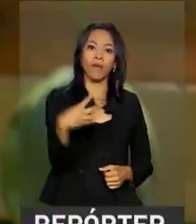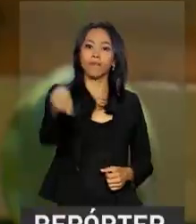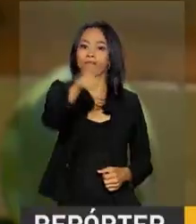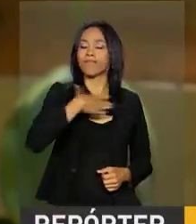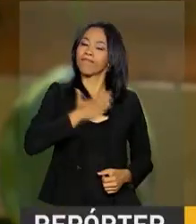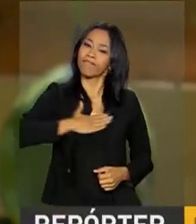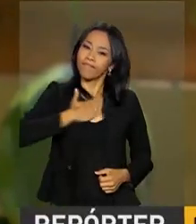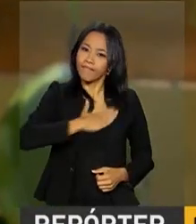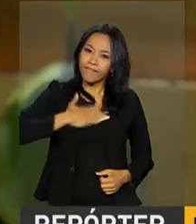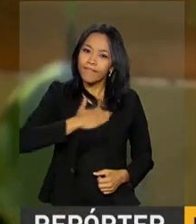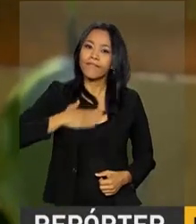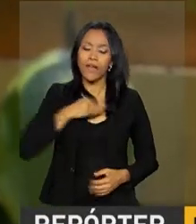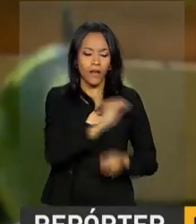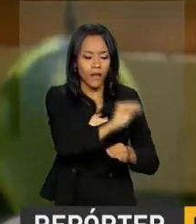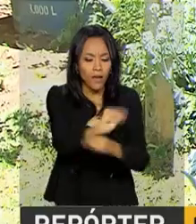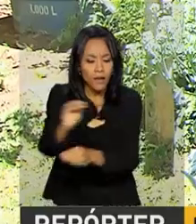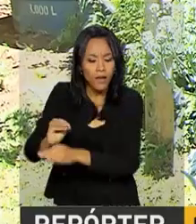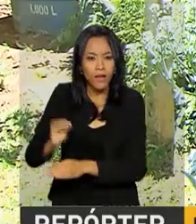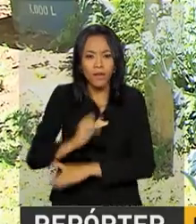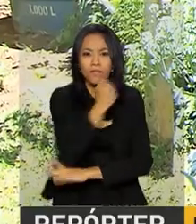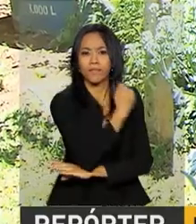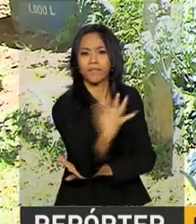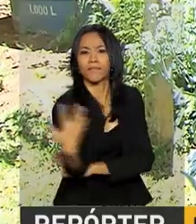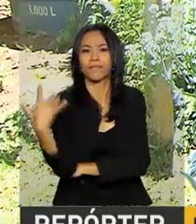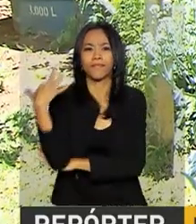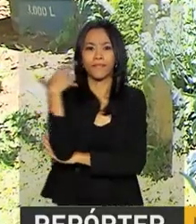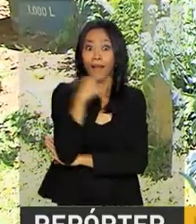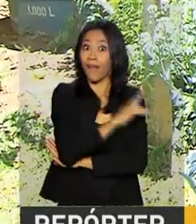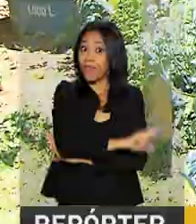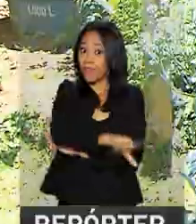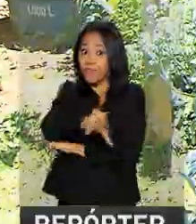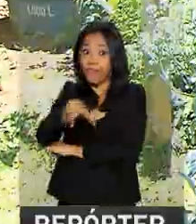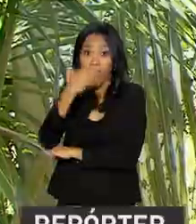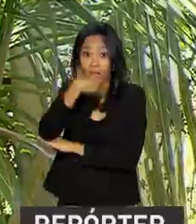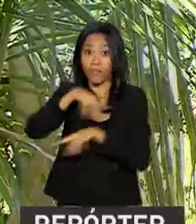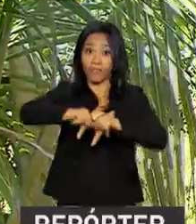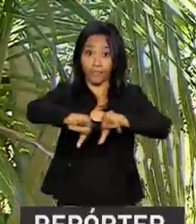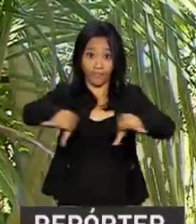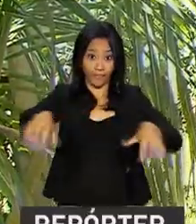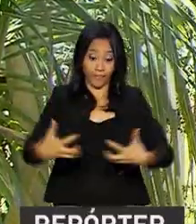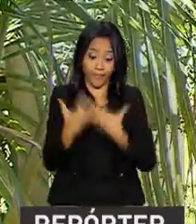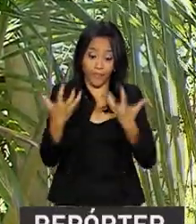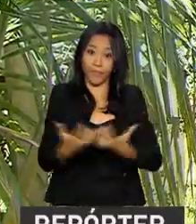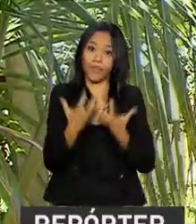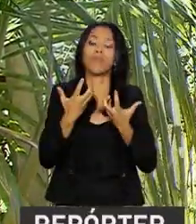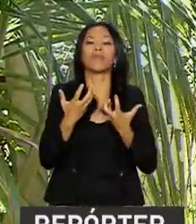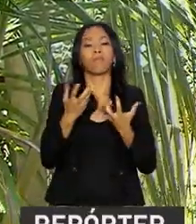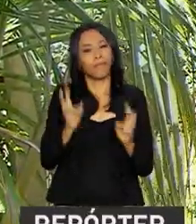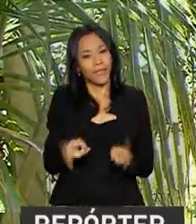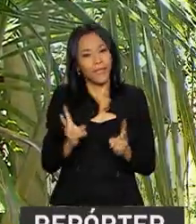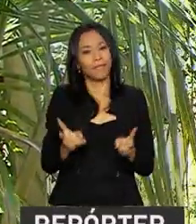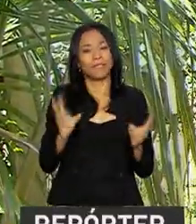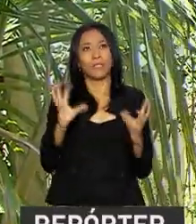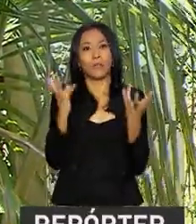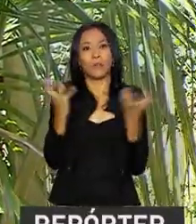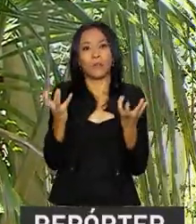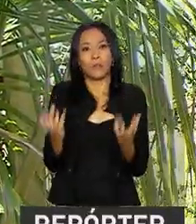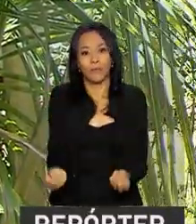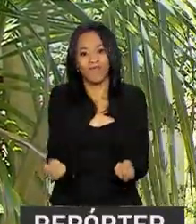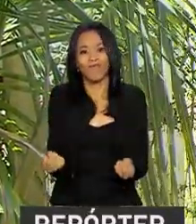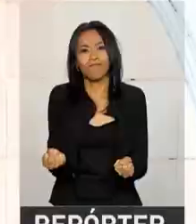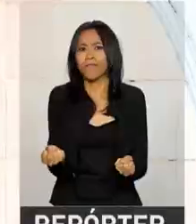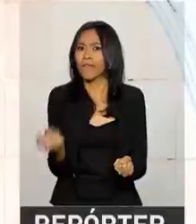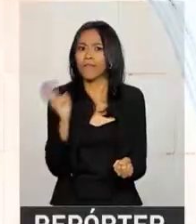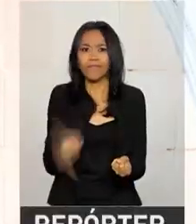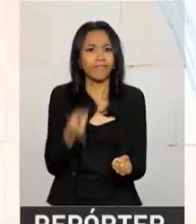hélio é cuidar das plantas do quintal aqui ele cultiva frutas e verduras e mesmo durante o período de seca tudo fica